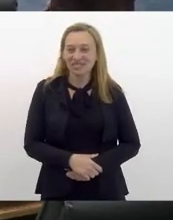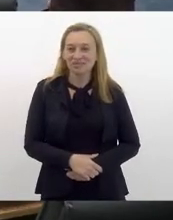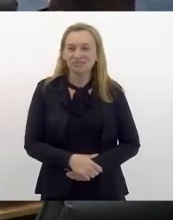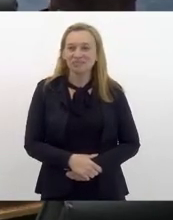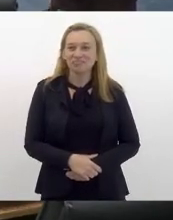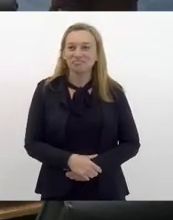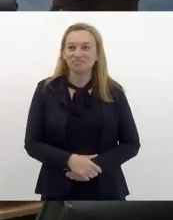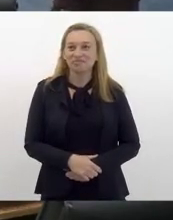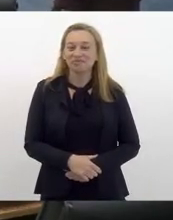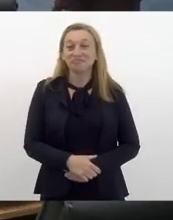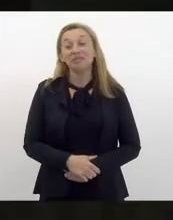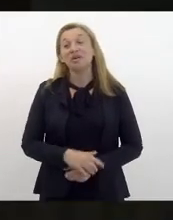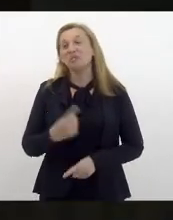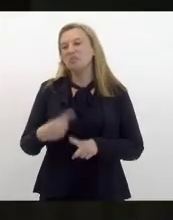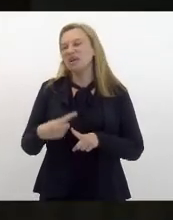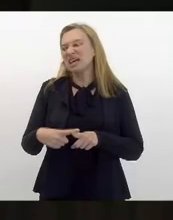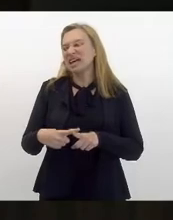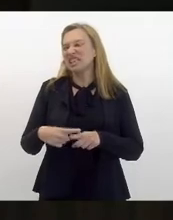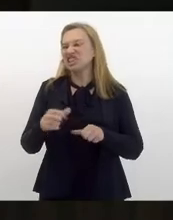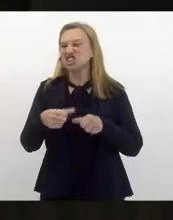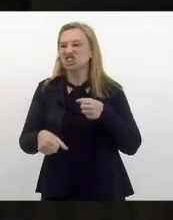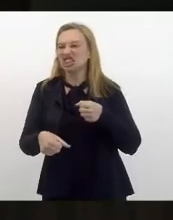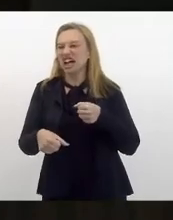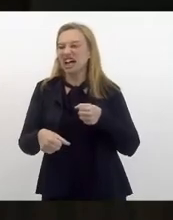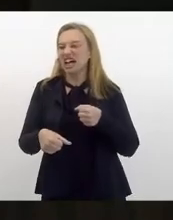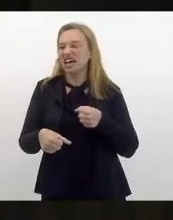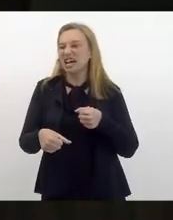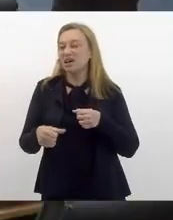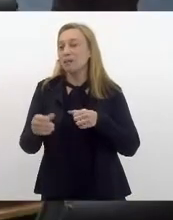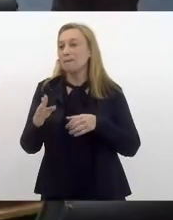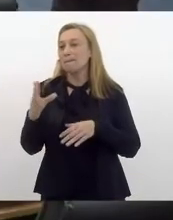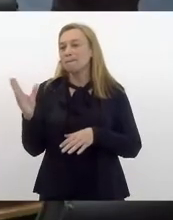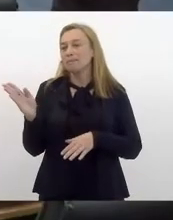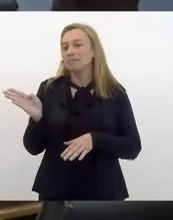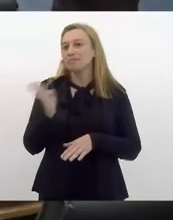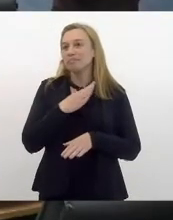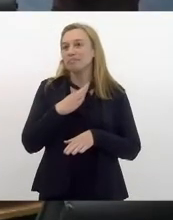por que está é muito passageiro você é permanente